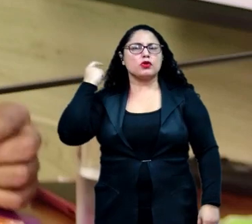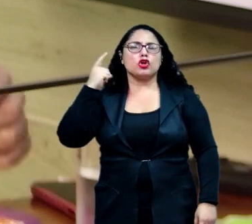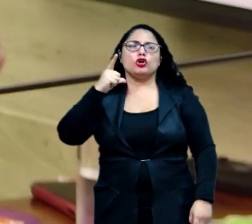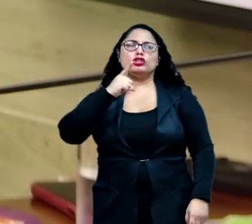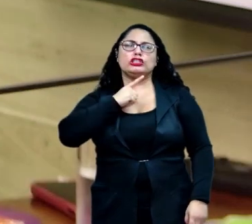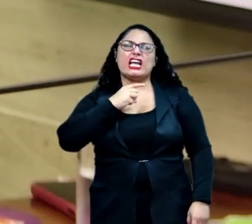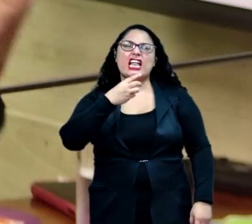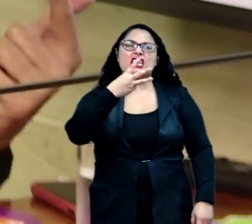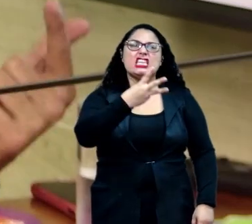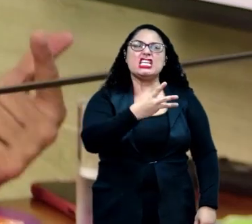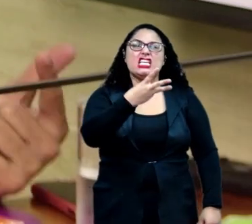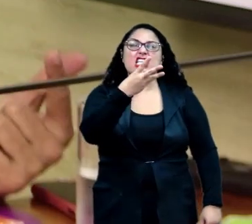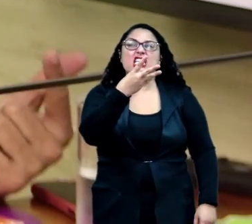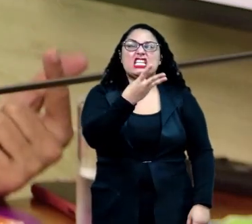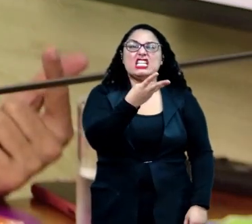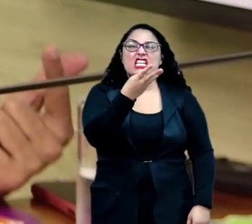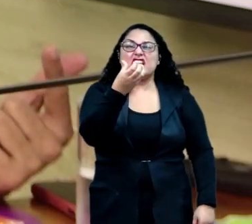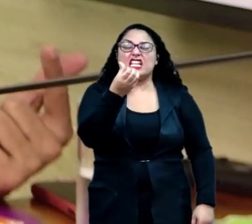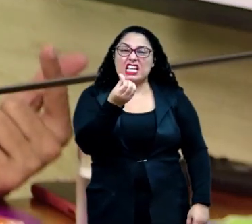tinha